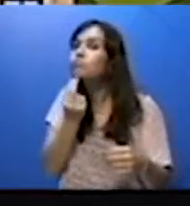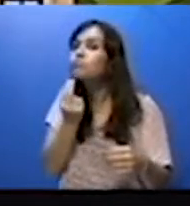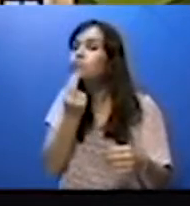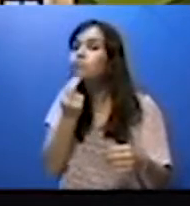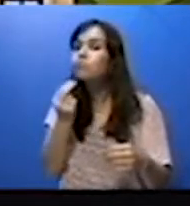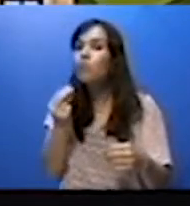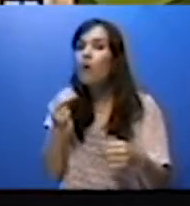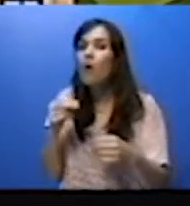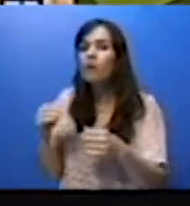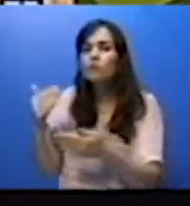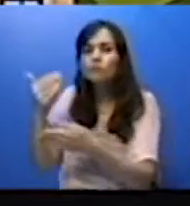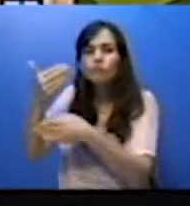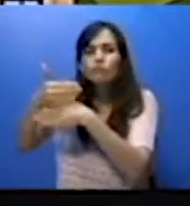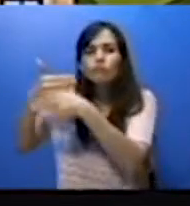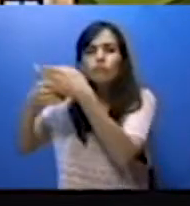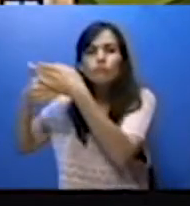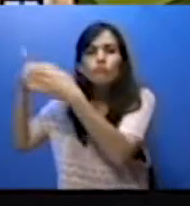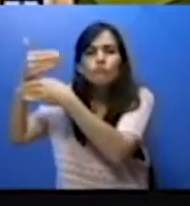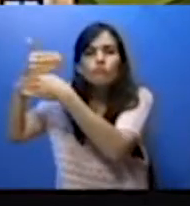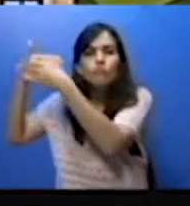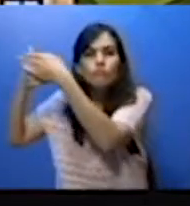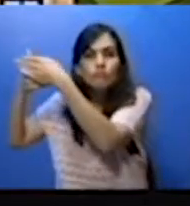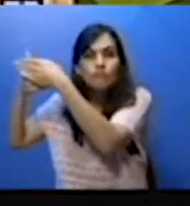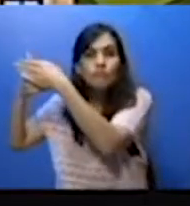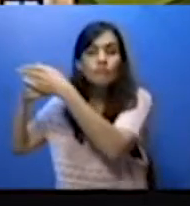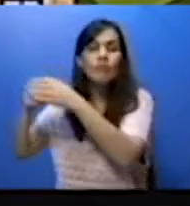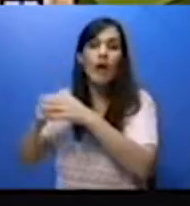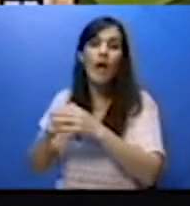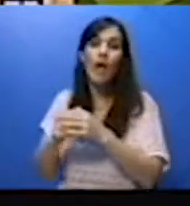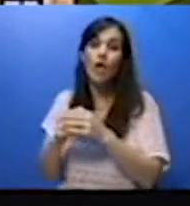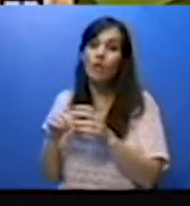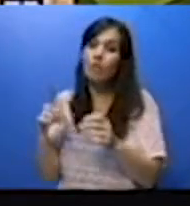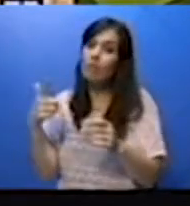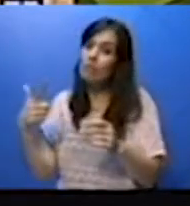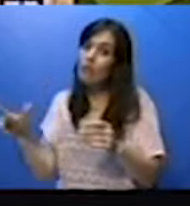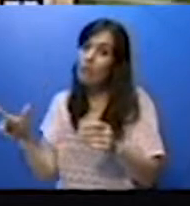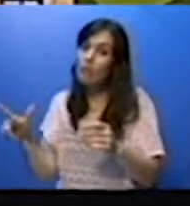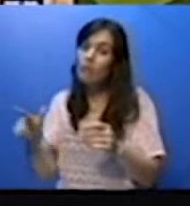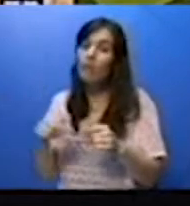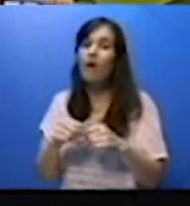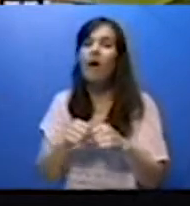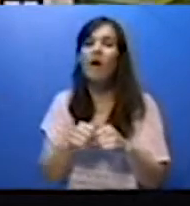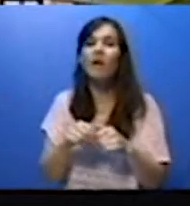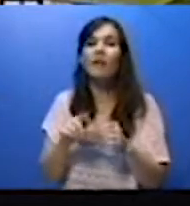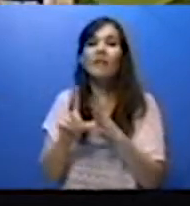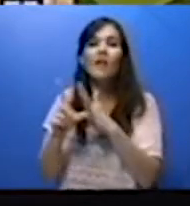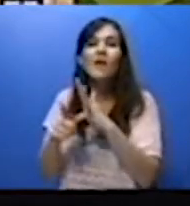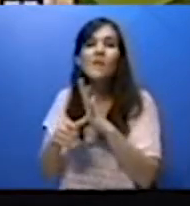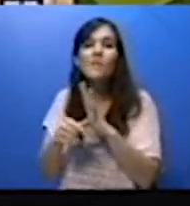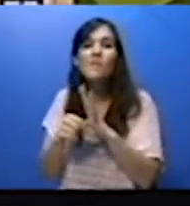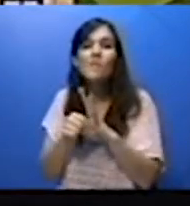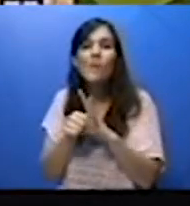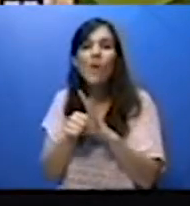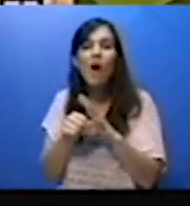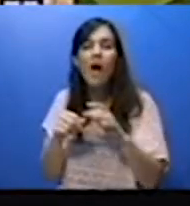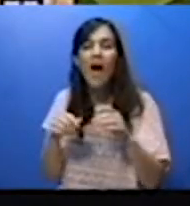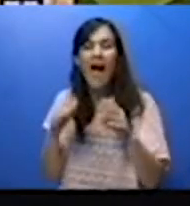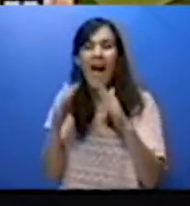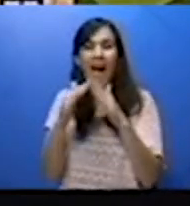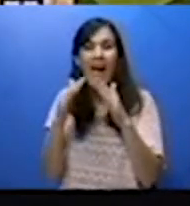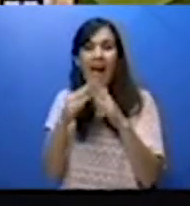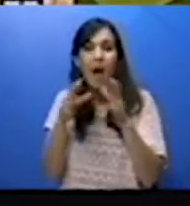e depois a casa tá pronta que sim nossa lá analisarmos aqui vamos olhar o rostinho